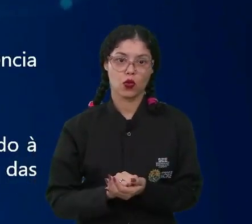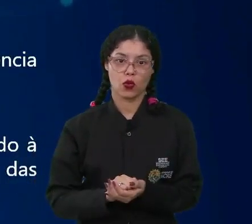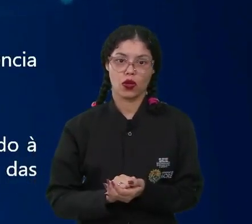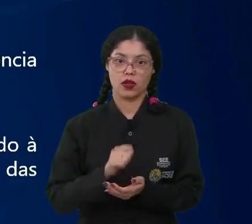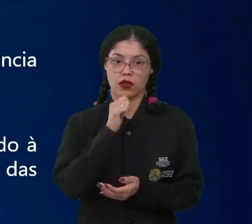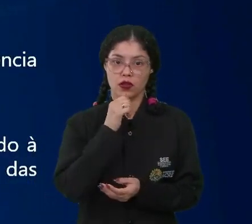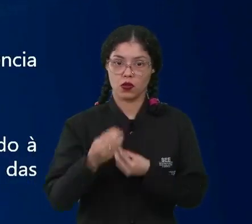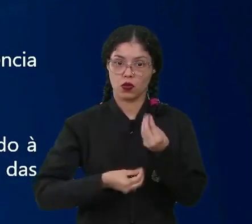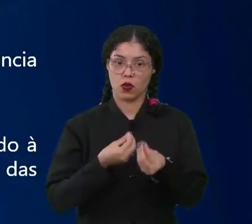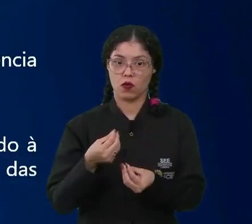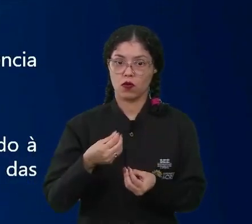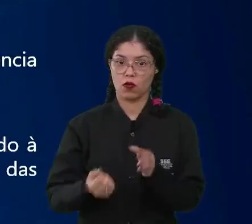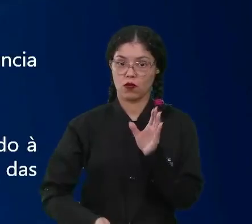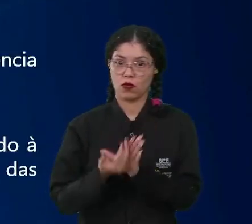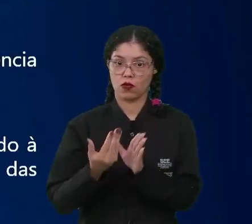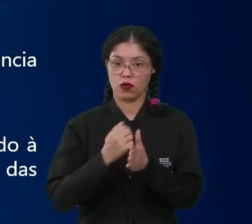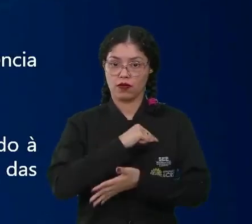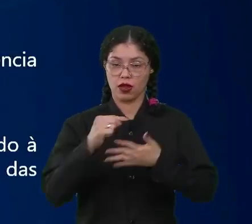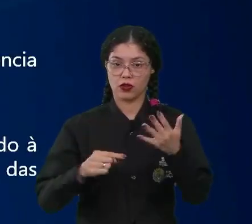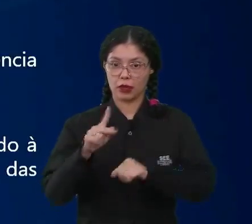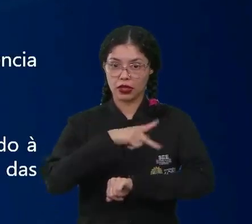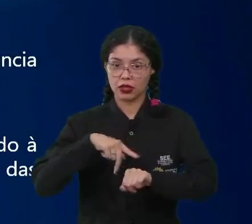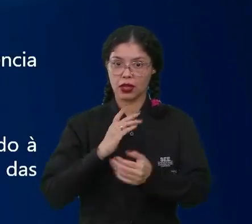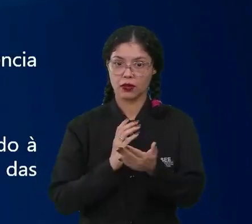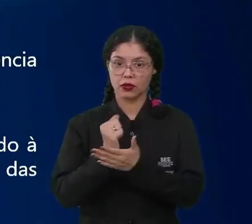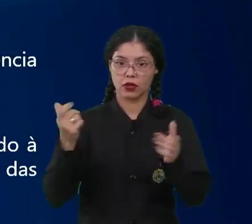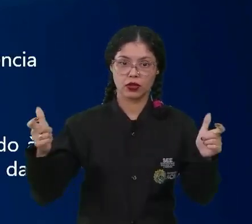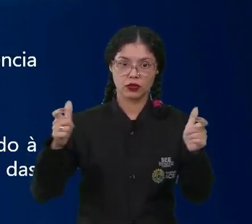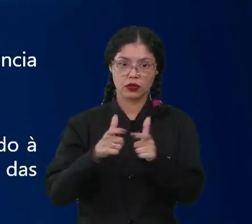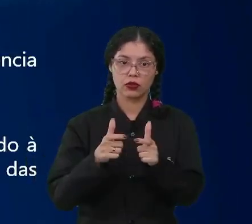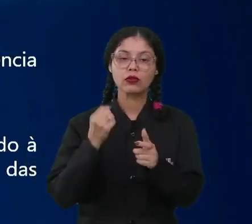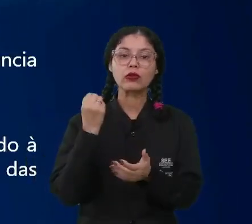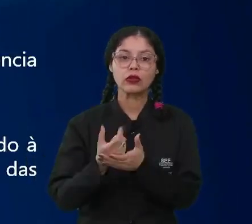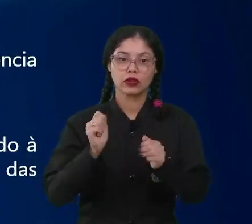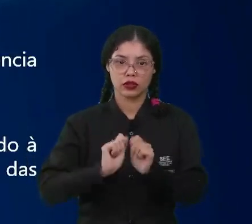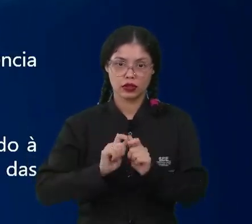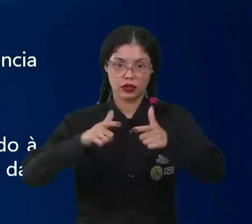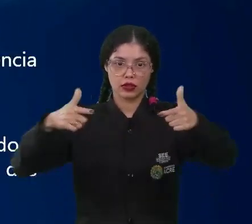com matriz e filiais em vários países, buscam